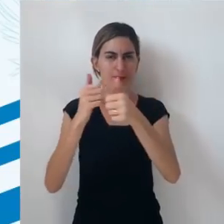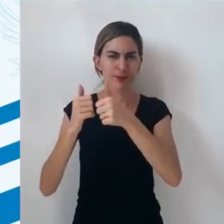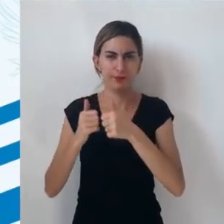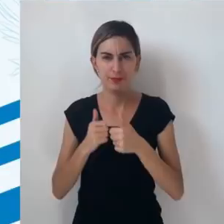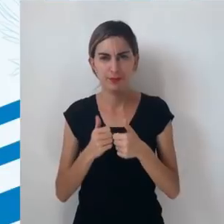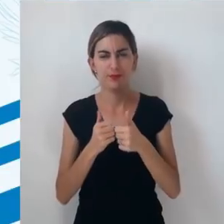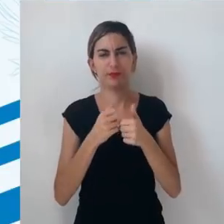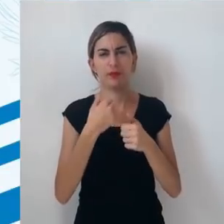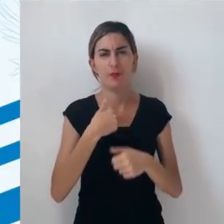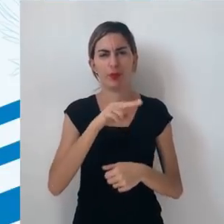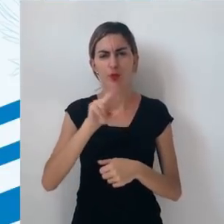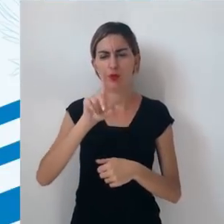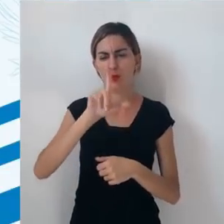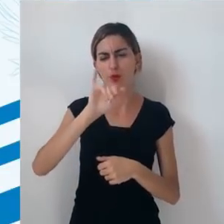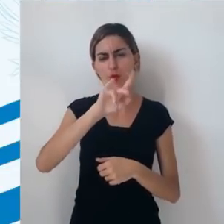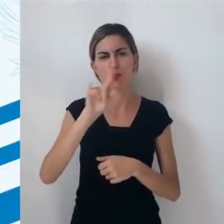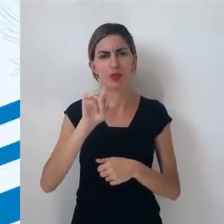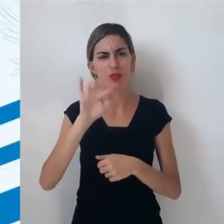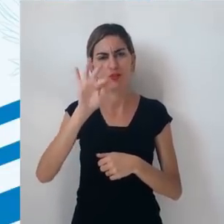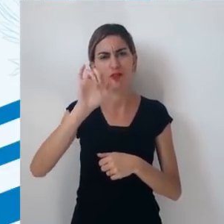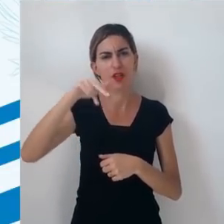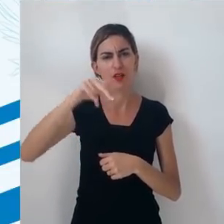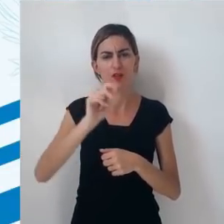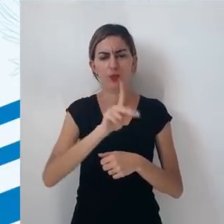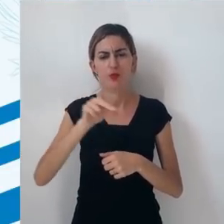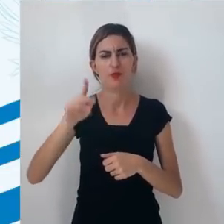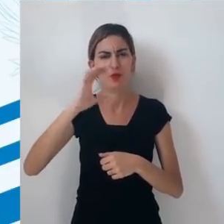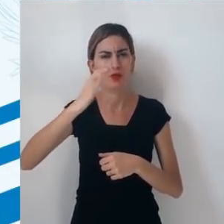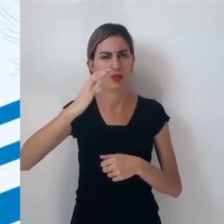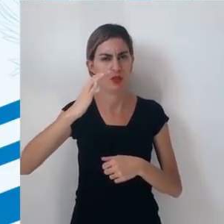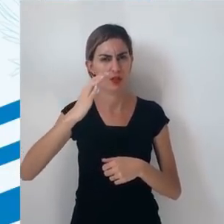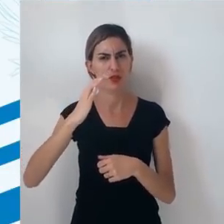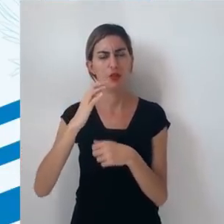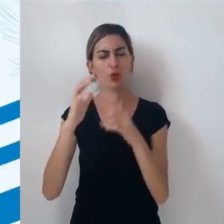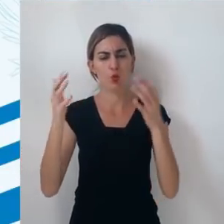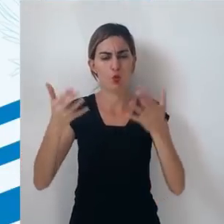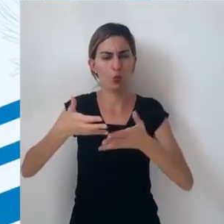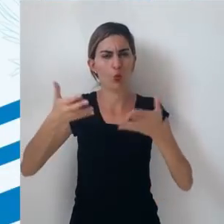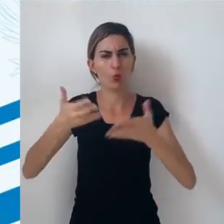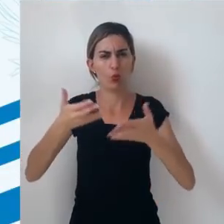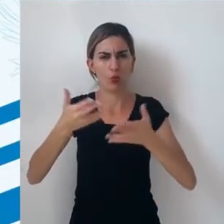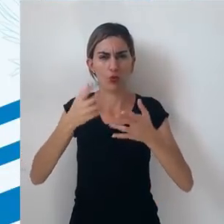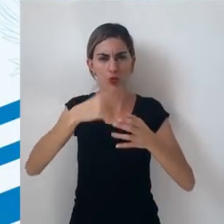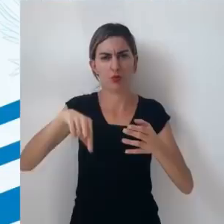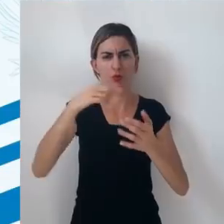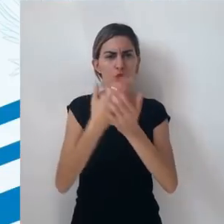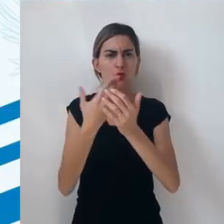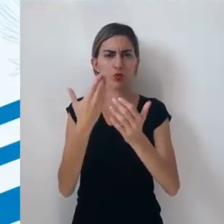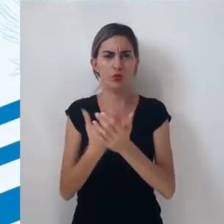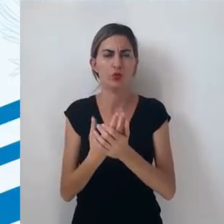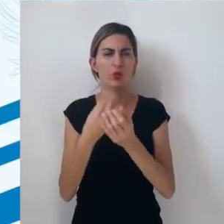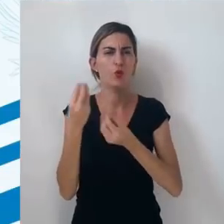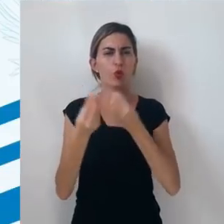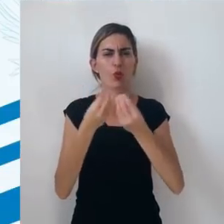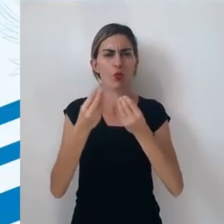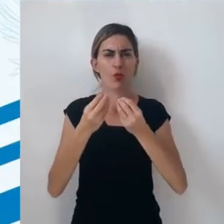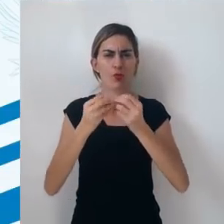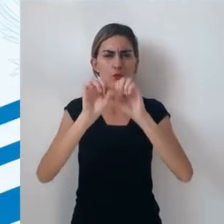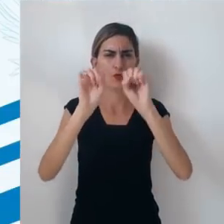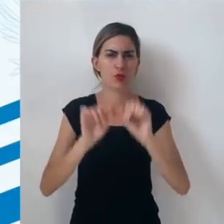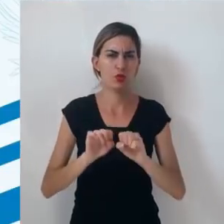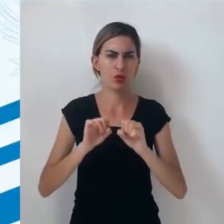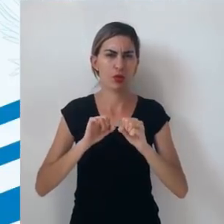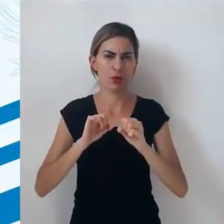Olá pessoal, meu nome é Ibis Fernando, sou professor de ciências e hoje nós iremos estudar sobre